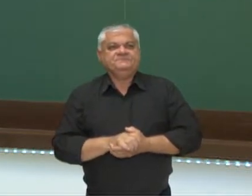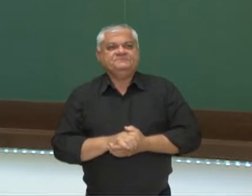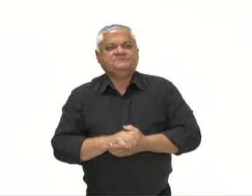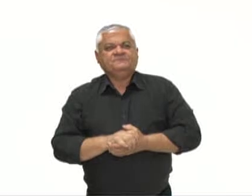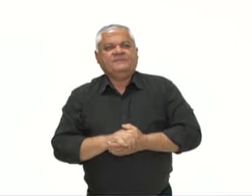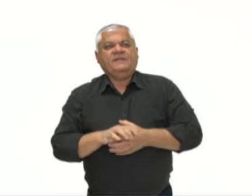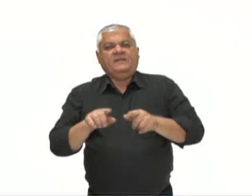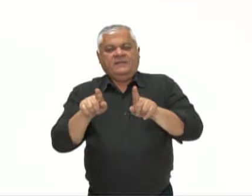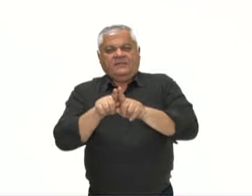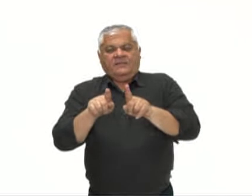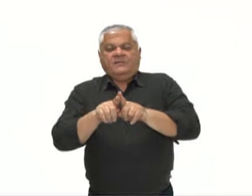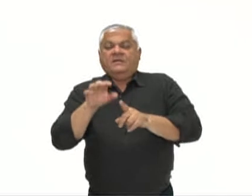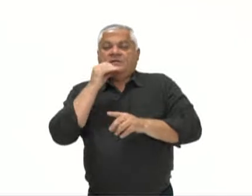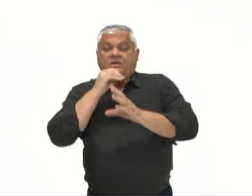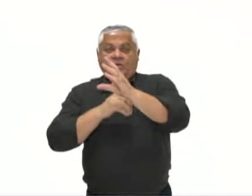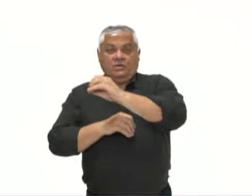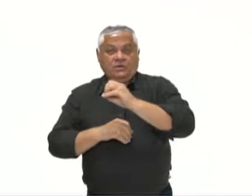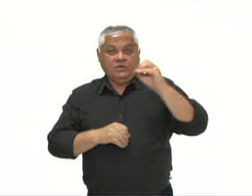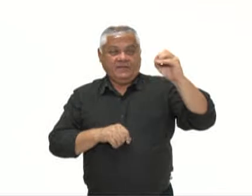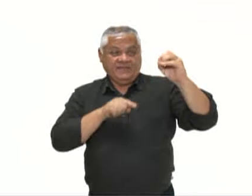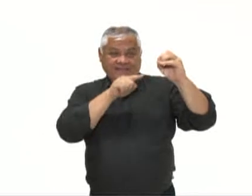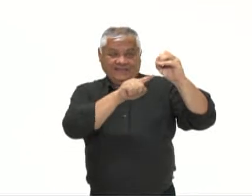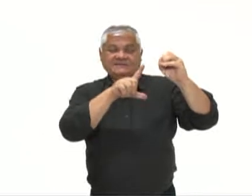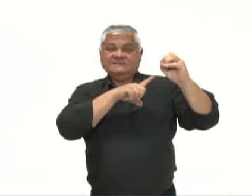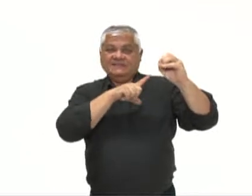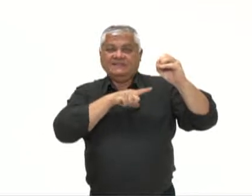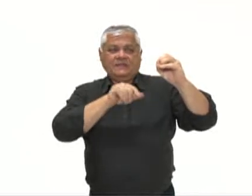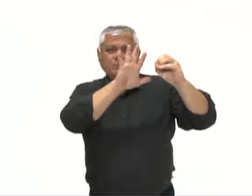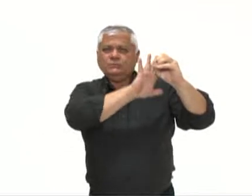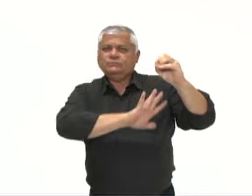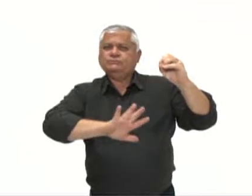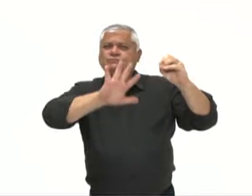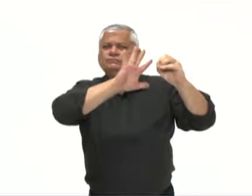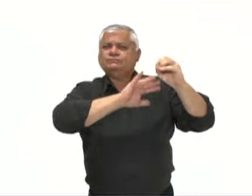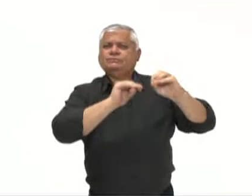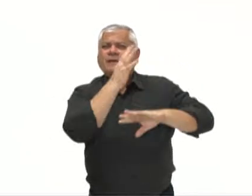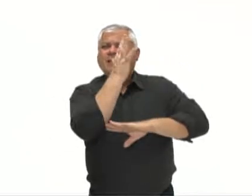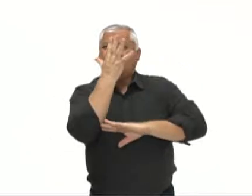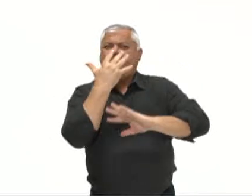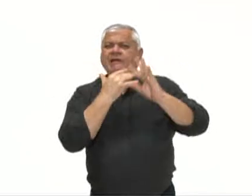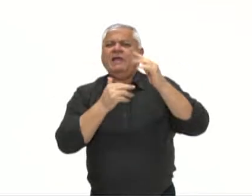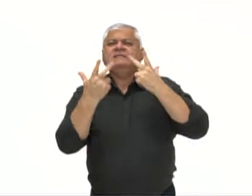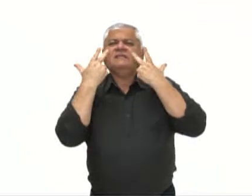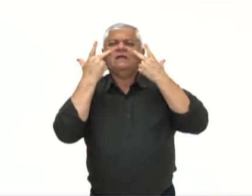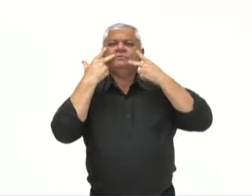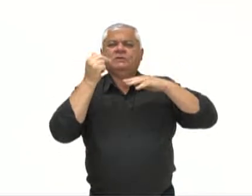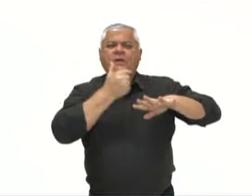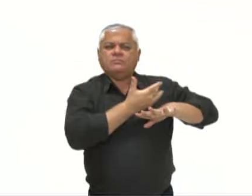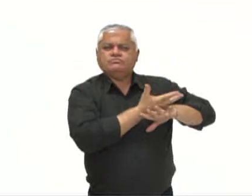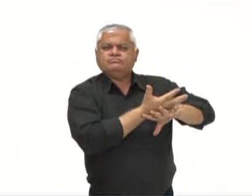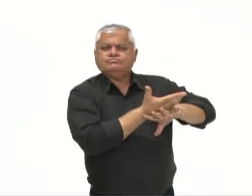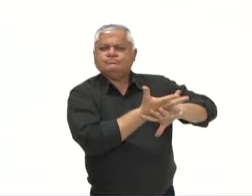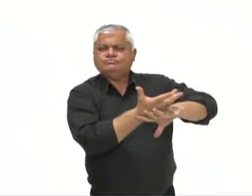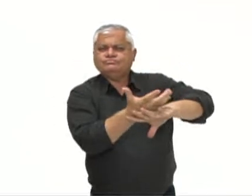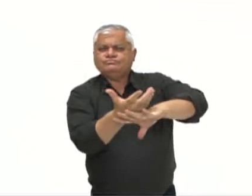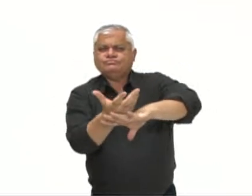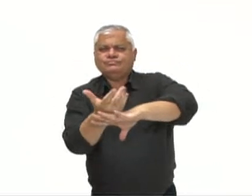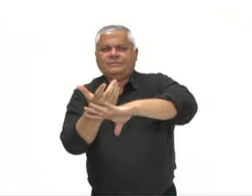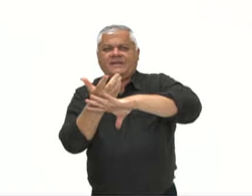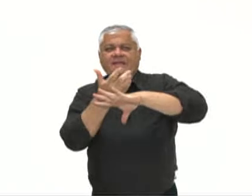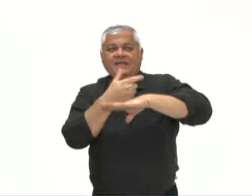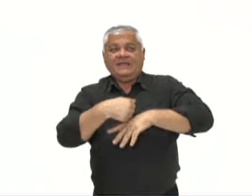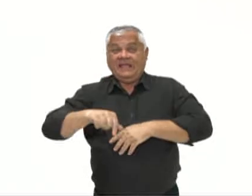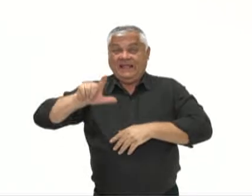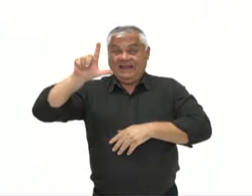ó, na oeste aparecem áreas de pastagem artificial e campos naturais. Já na porção leste, uma